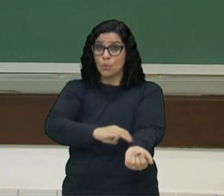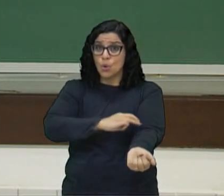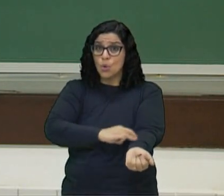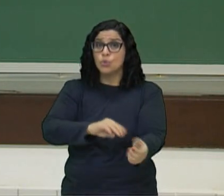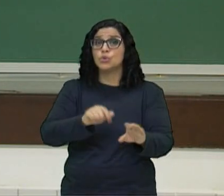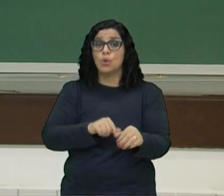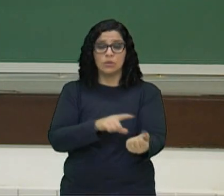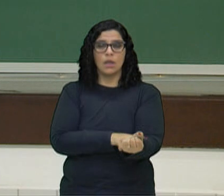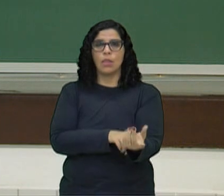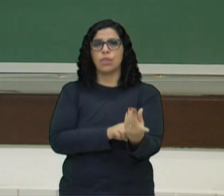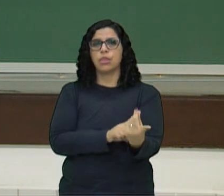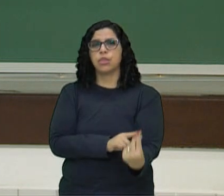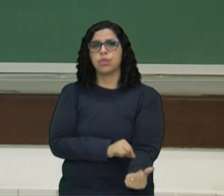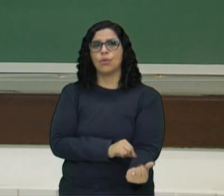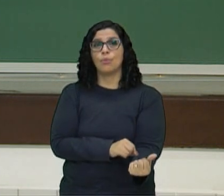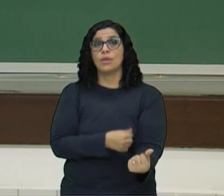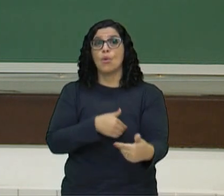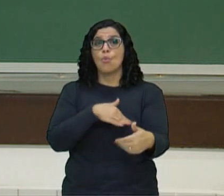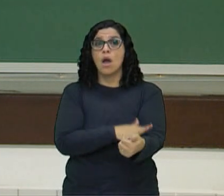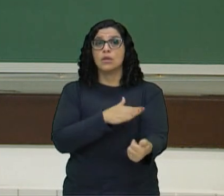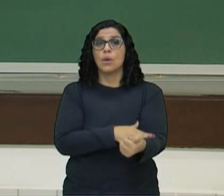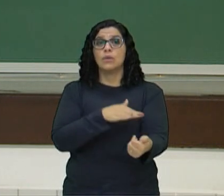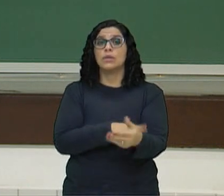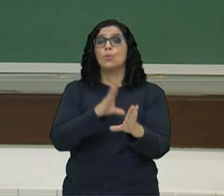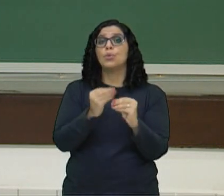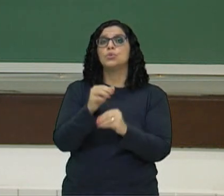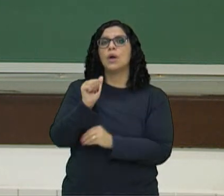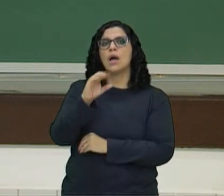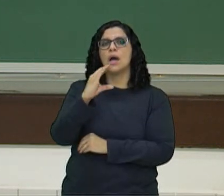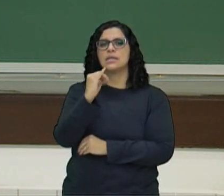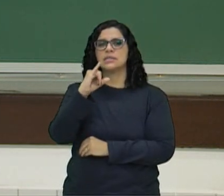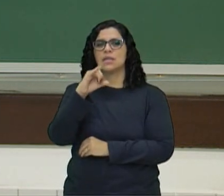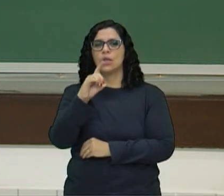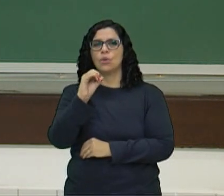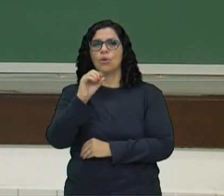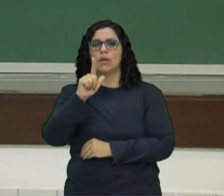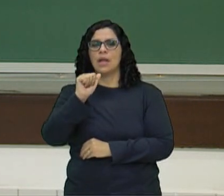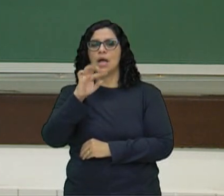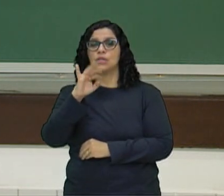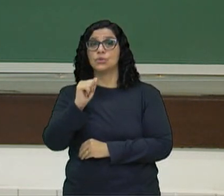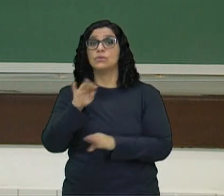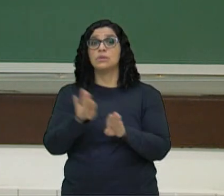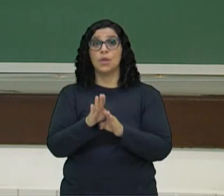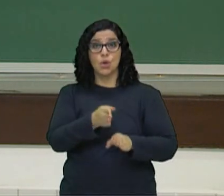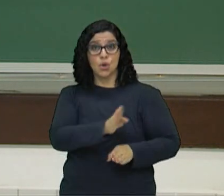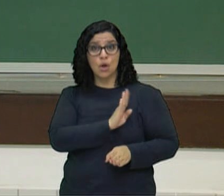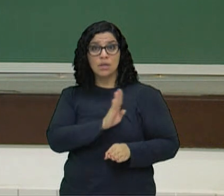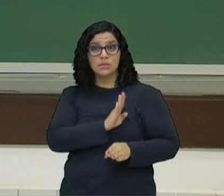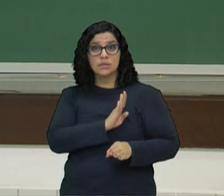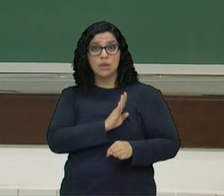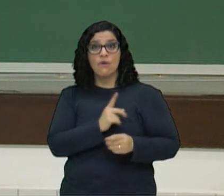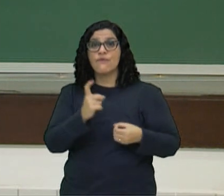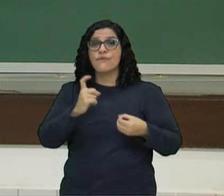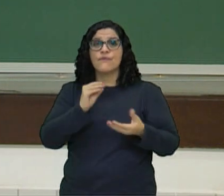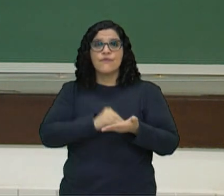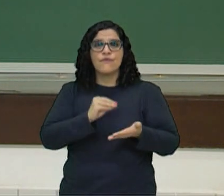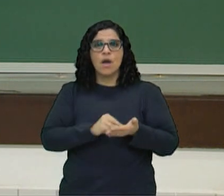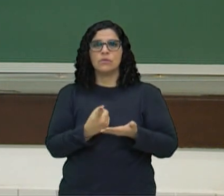levar à morte pelo acúmulo de ácido lático. Que é o que acontece, por exemplo, com o coração. O quando você tem um bloqueio da chegada de